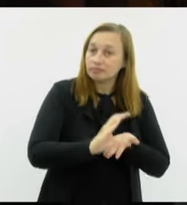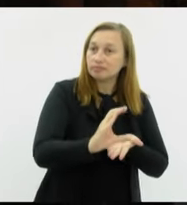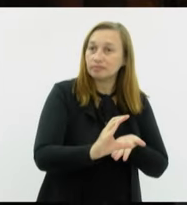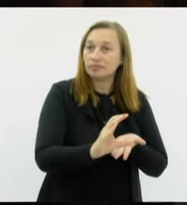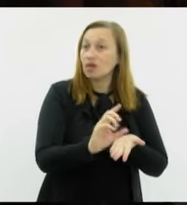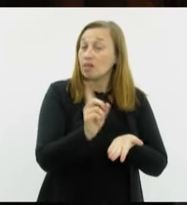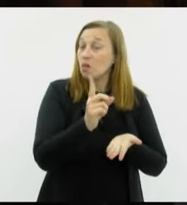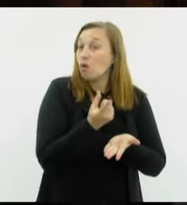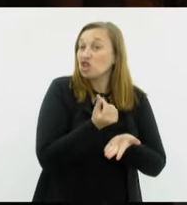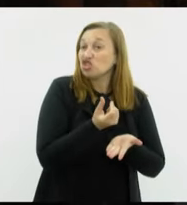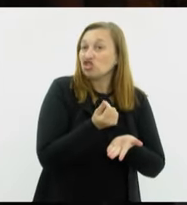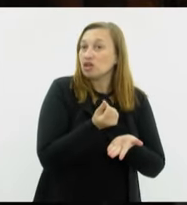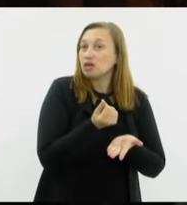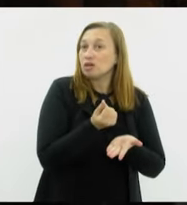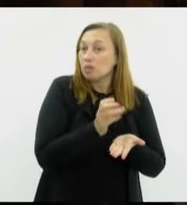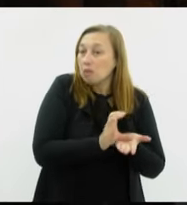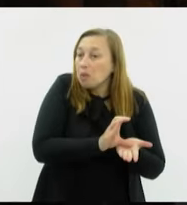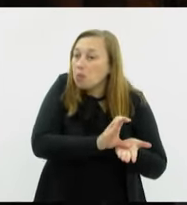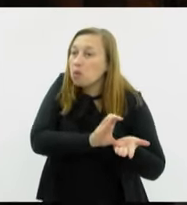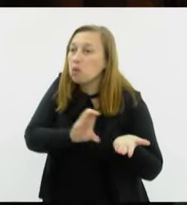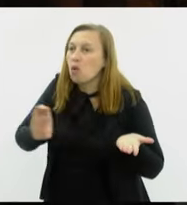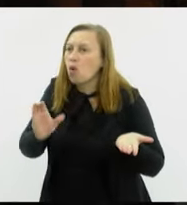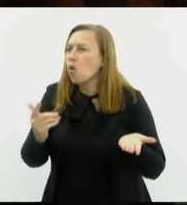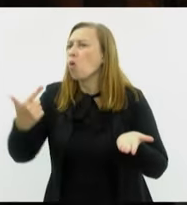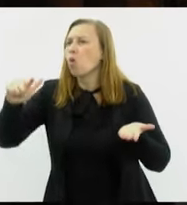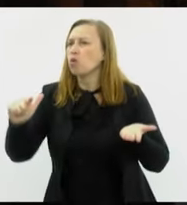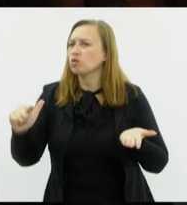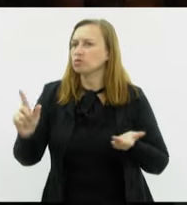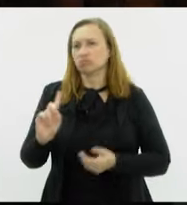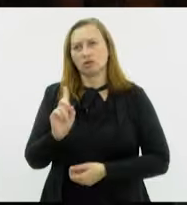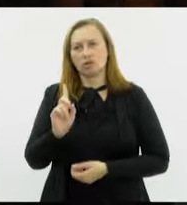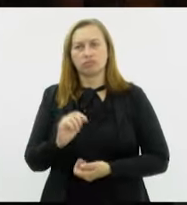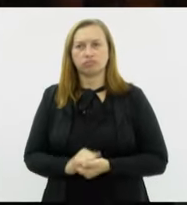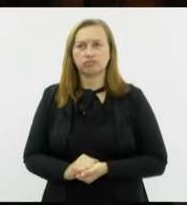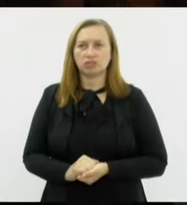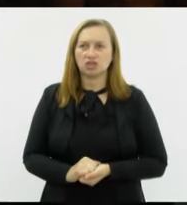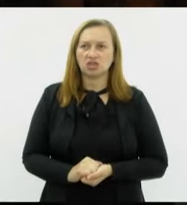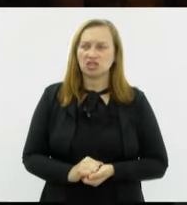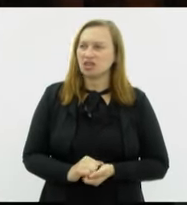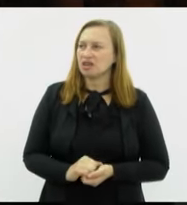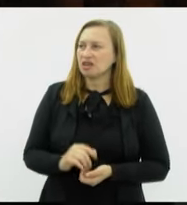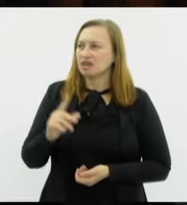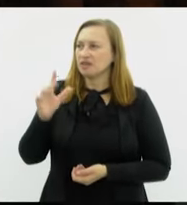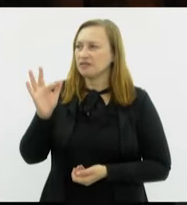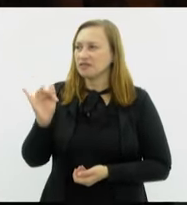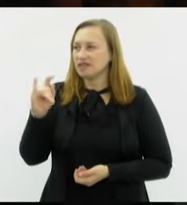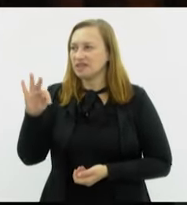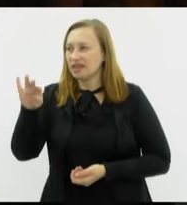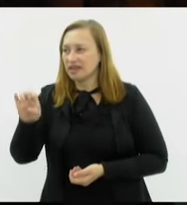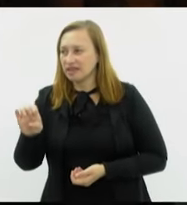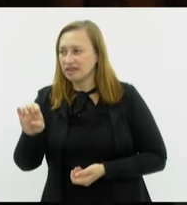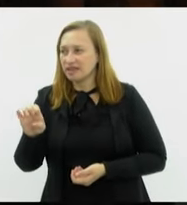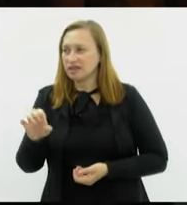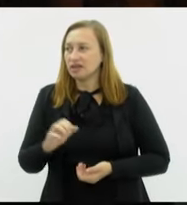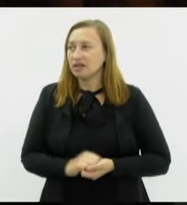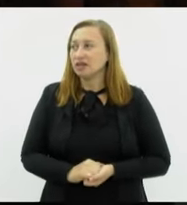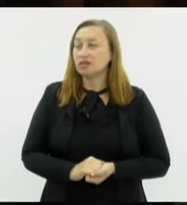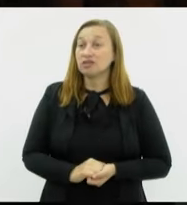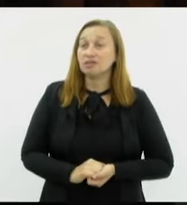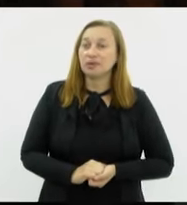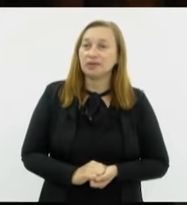não é dinheiro carimbado para nenhuma outra finalidade, nem para a FISED, nem para a FECAM,